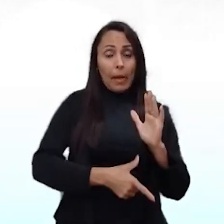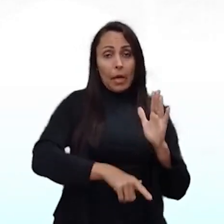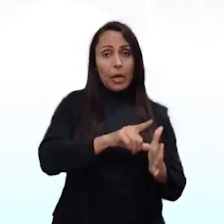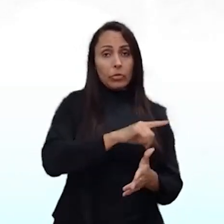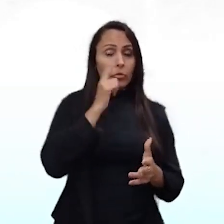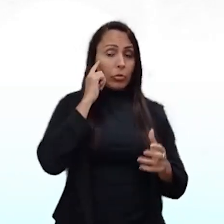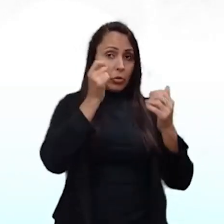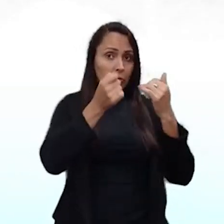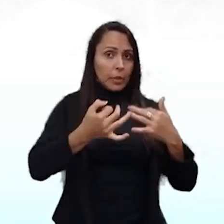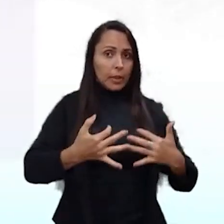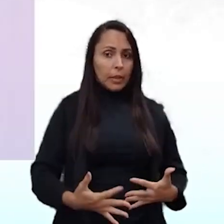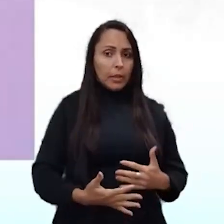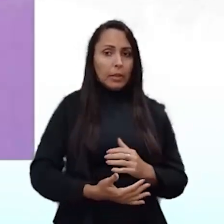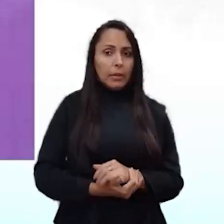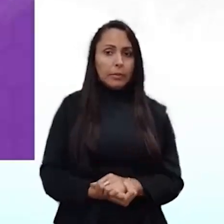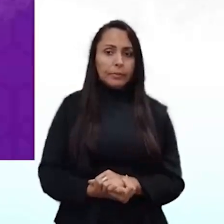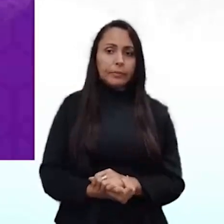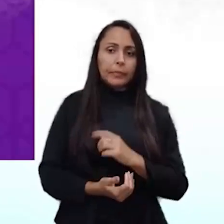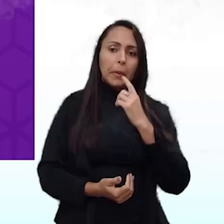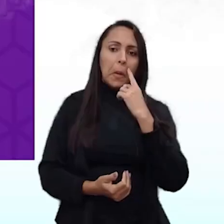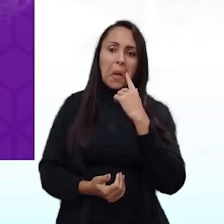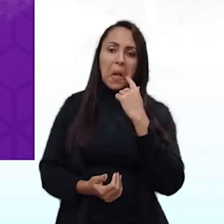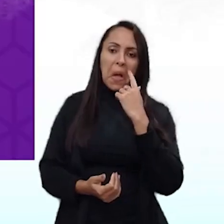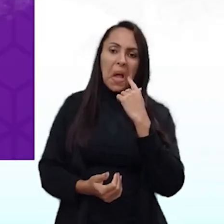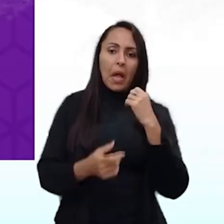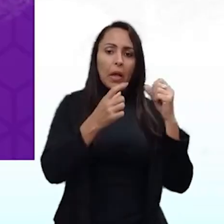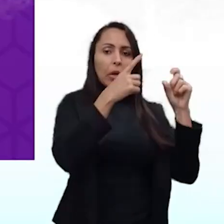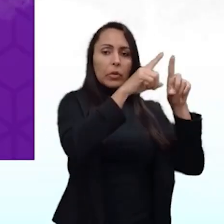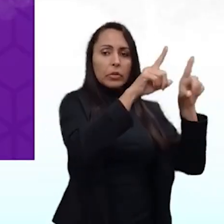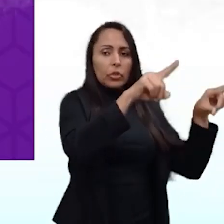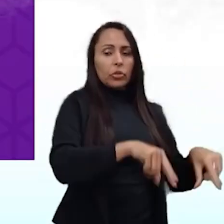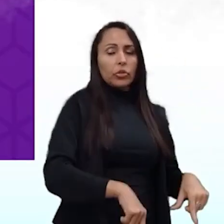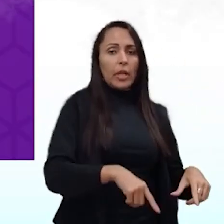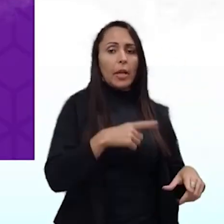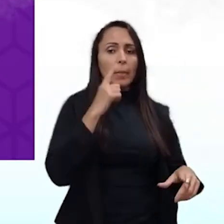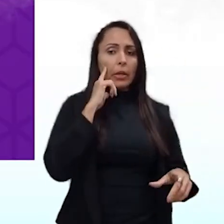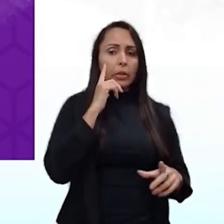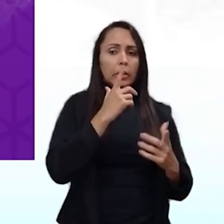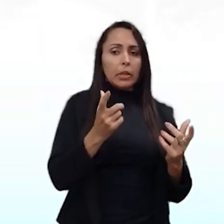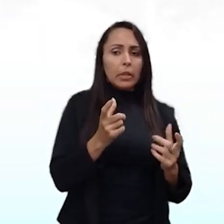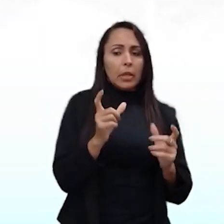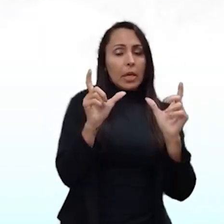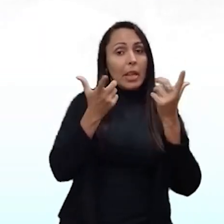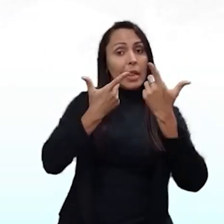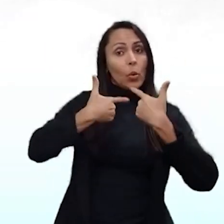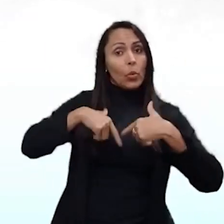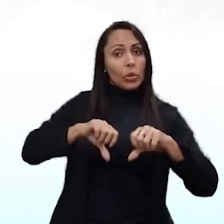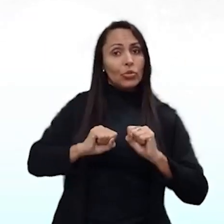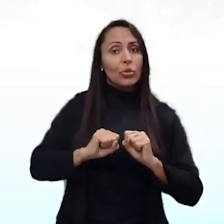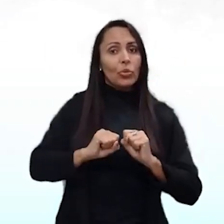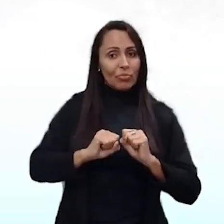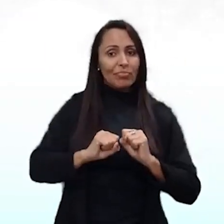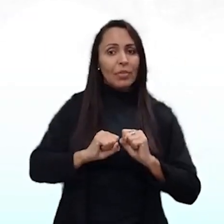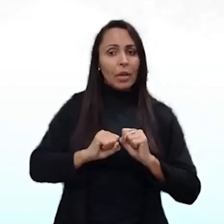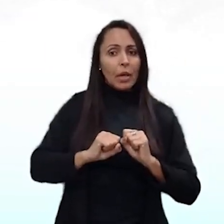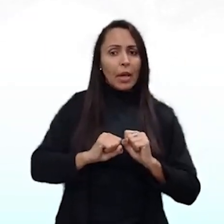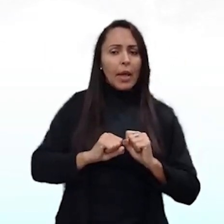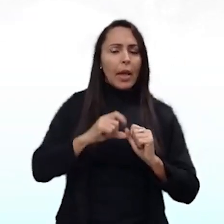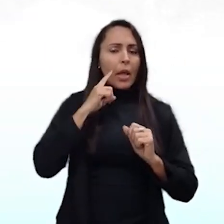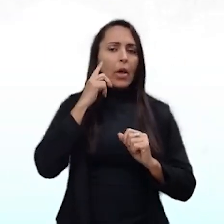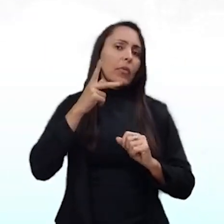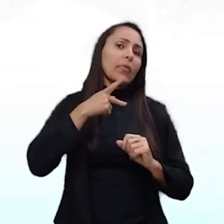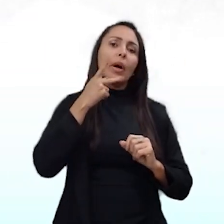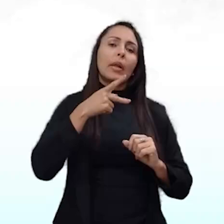dá uma olhada lá. Linguagens, sistema de sinais linguísticos. Esse sistema de sinais linguísticos é como eu falei, é